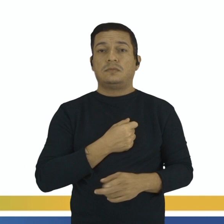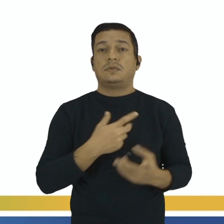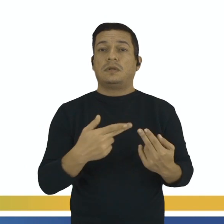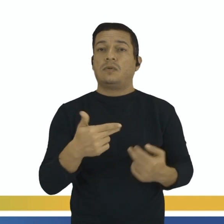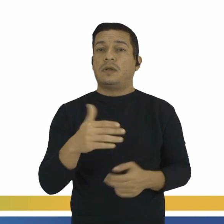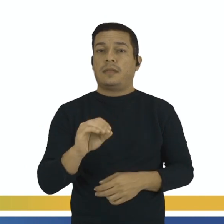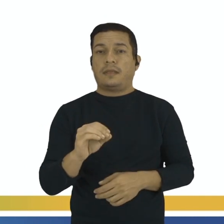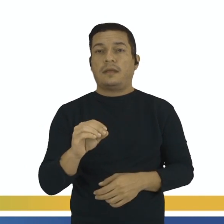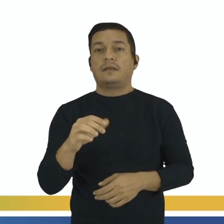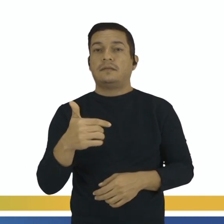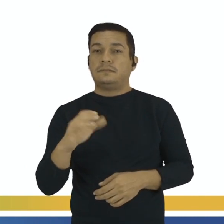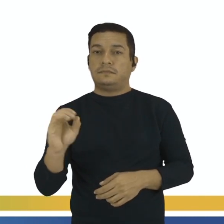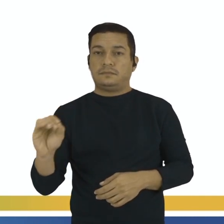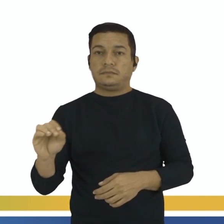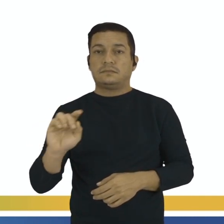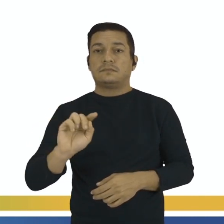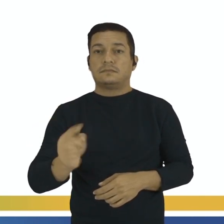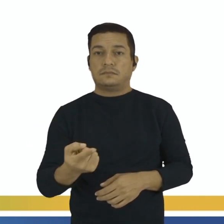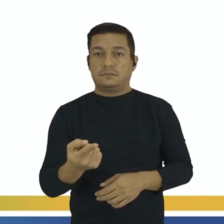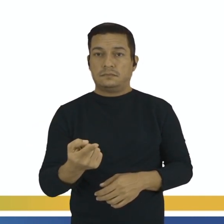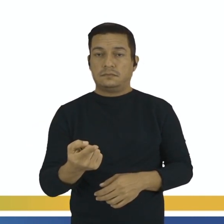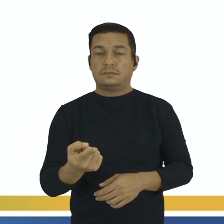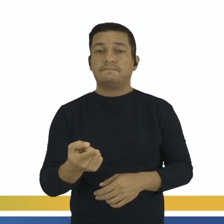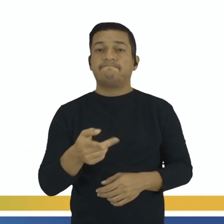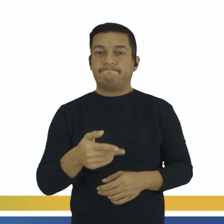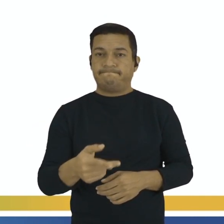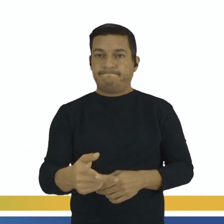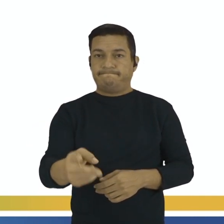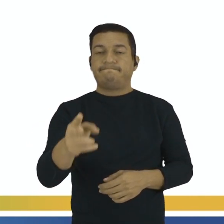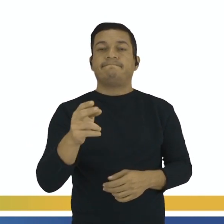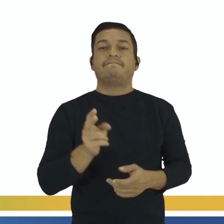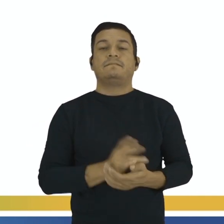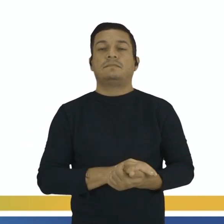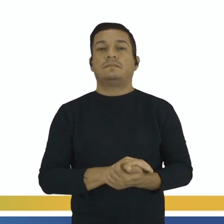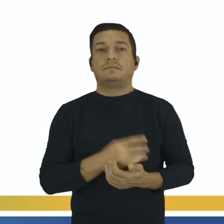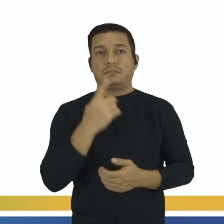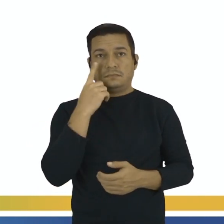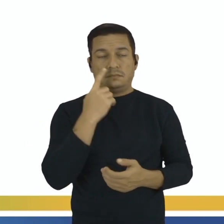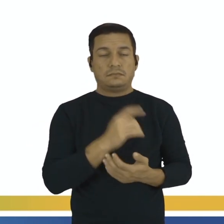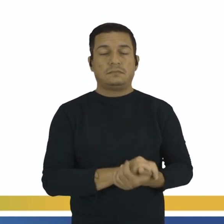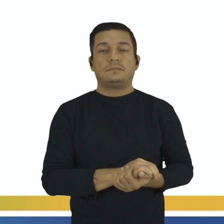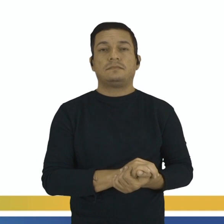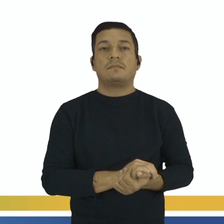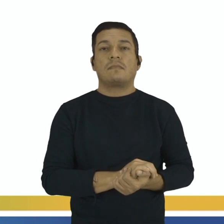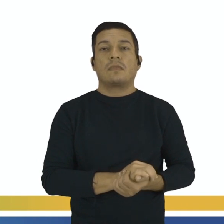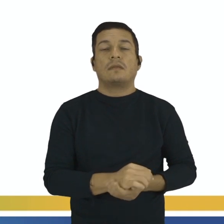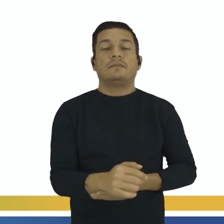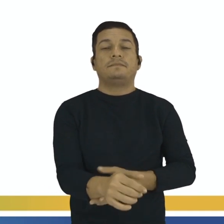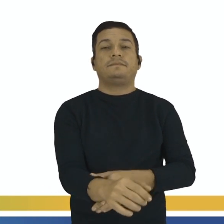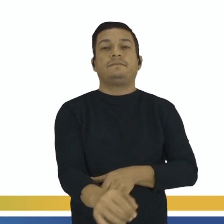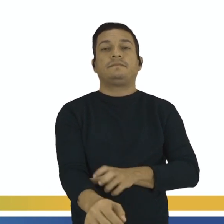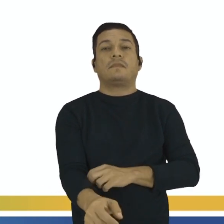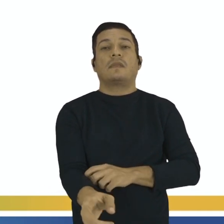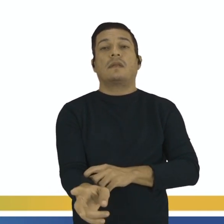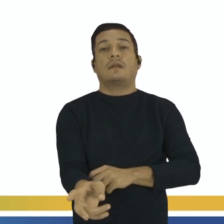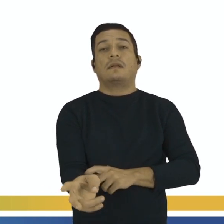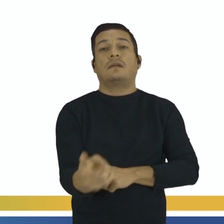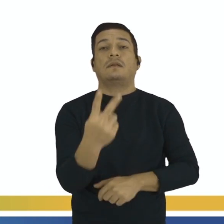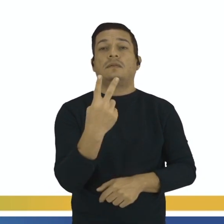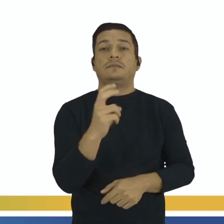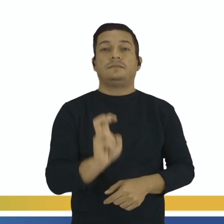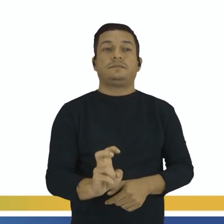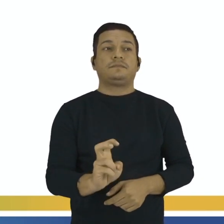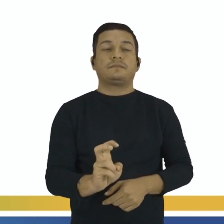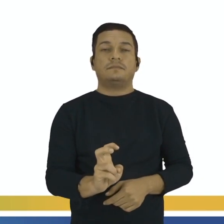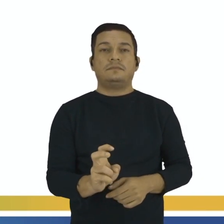a 10, a 100, a 1000, né? E assim por diante. Vejamos. Observe a mesma fração